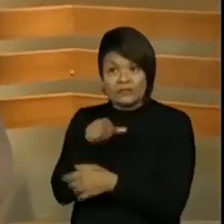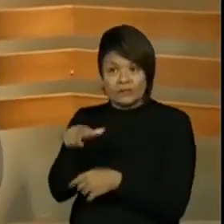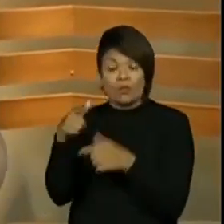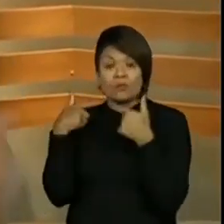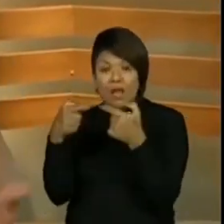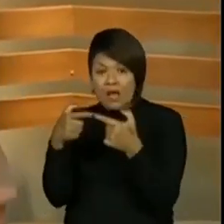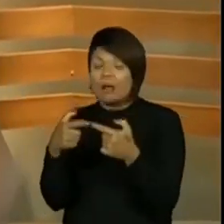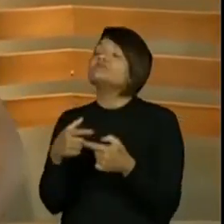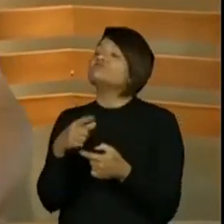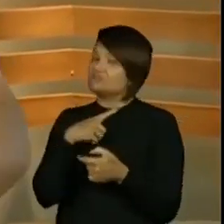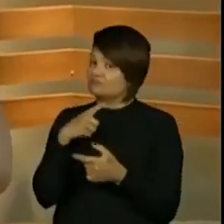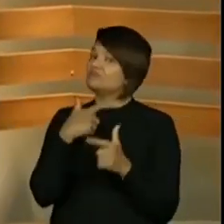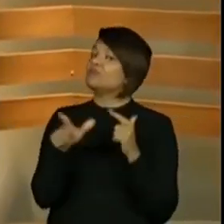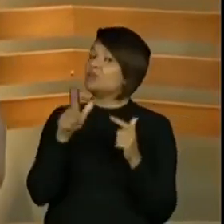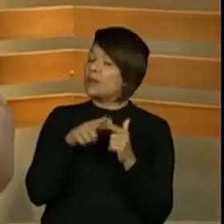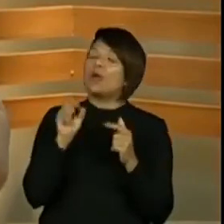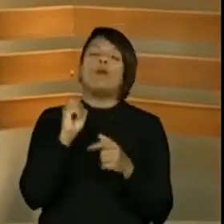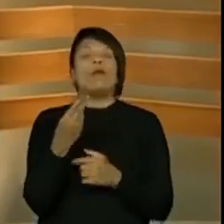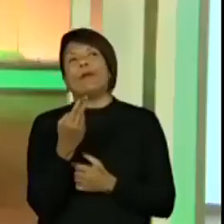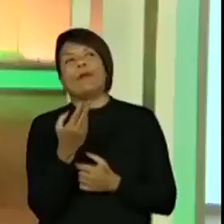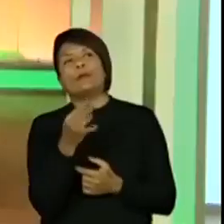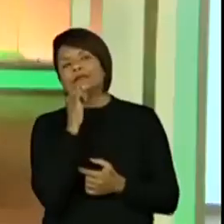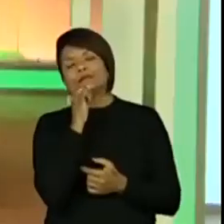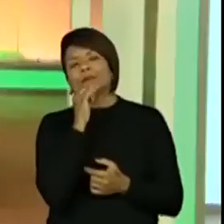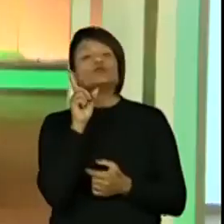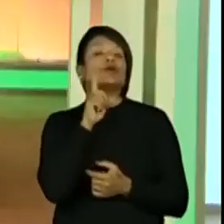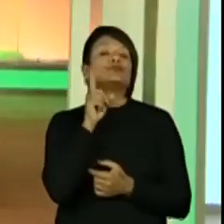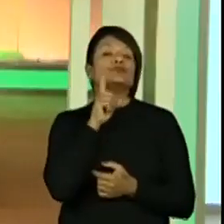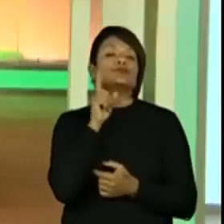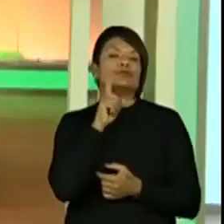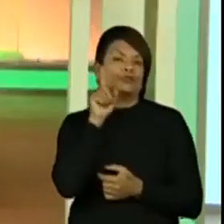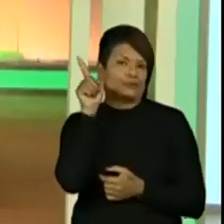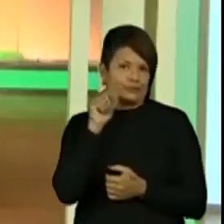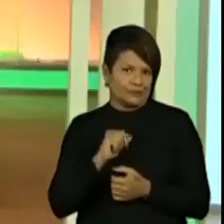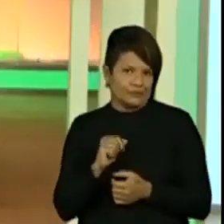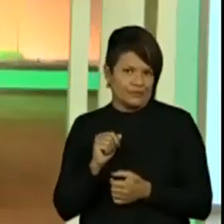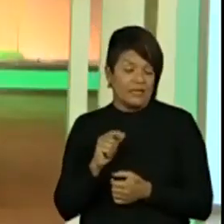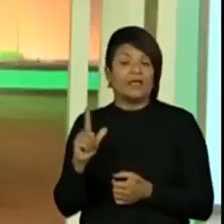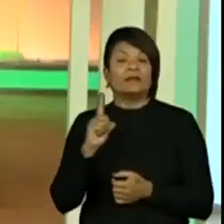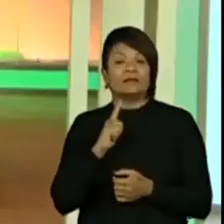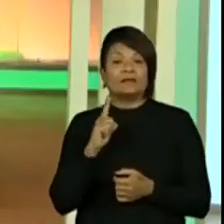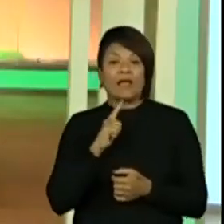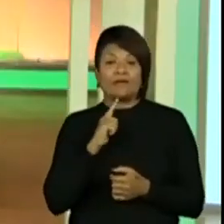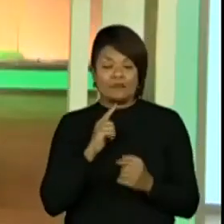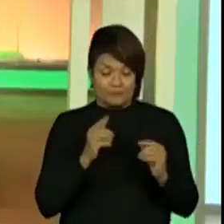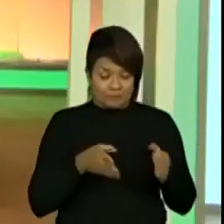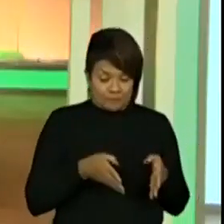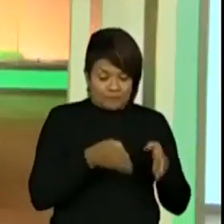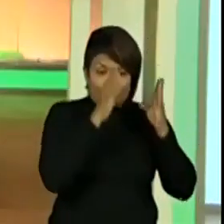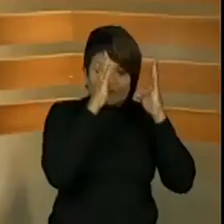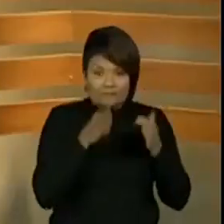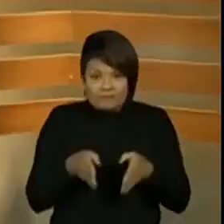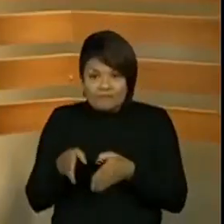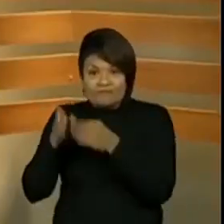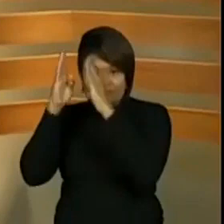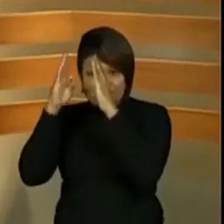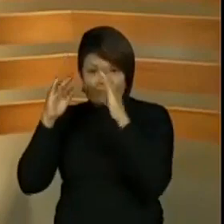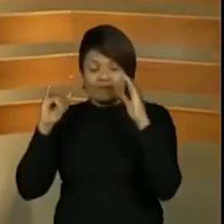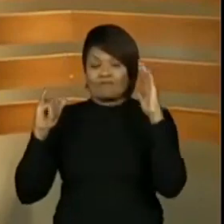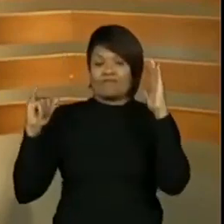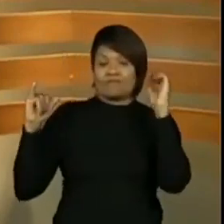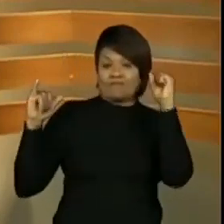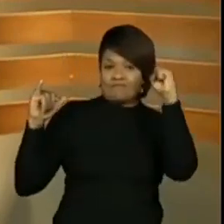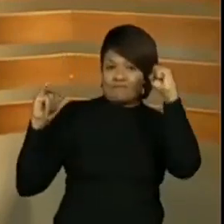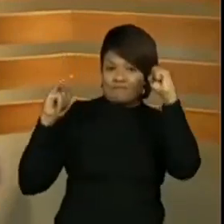Um grande problema, por exemplo, nos Estados Unidos, quando teve ataque às Torres Gêmeas, mudou totalmente a rotina, a narrativa,